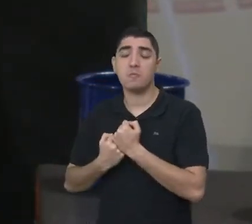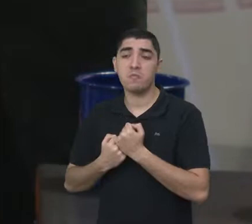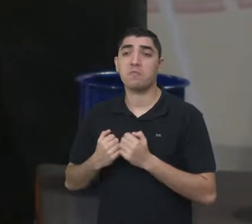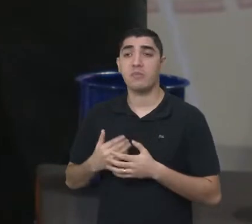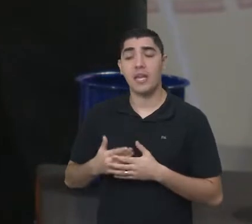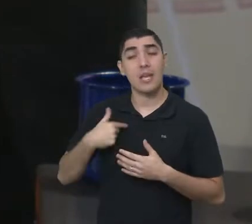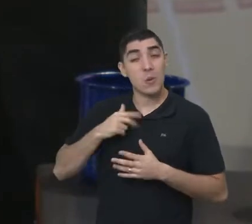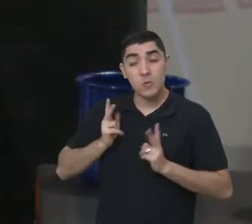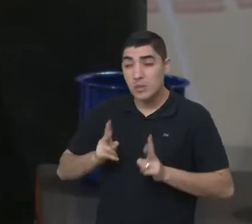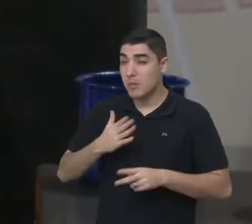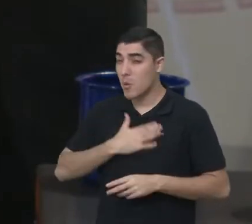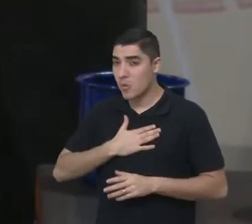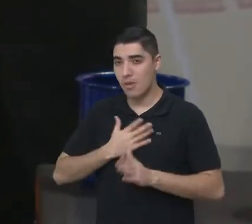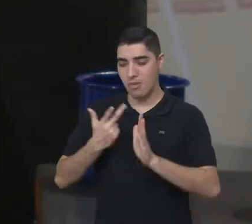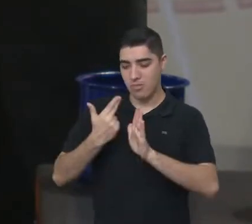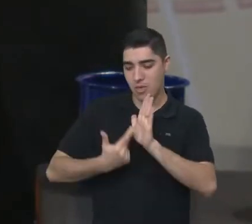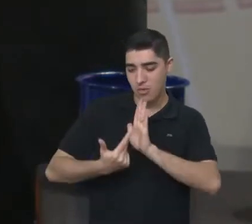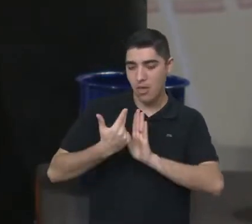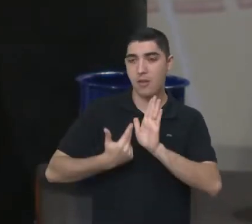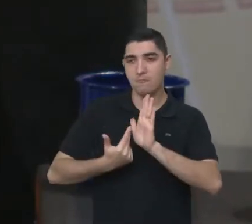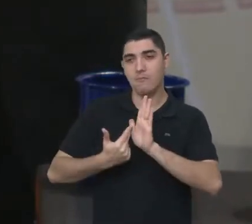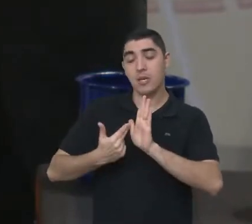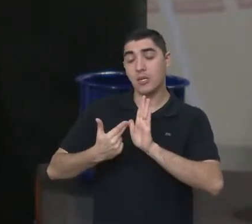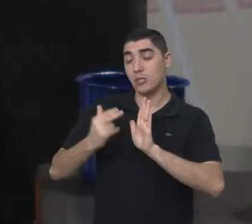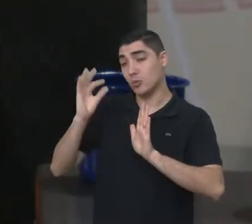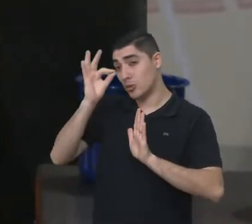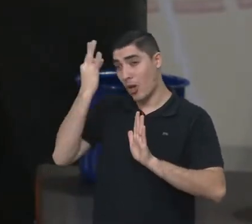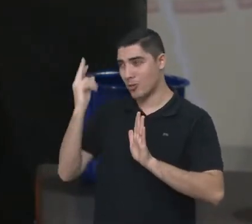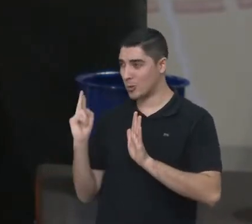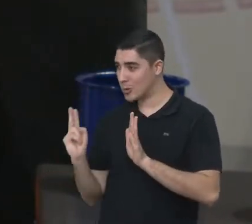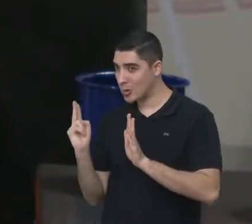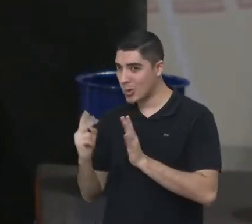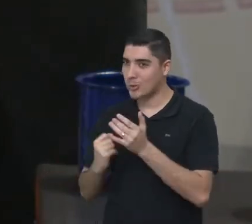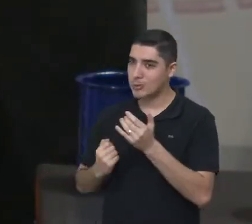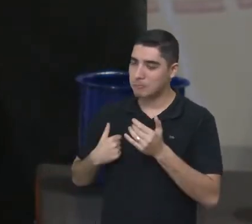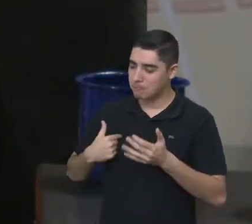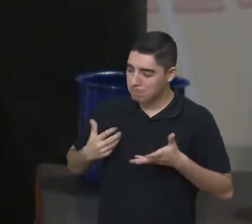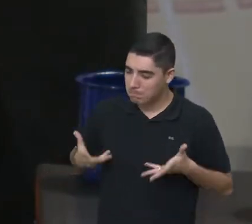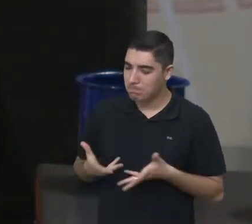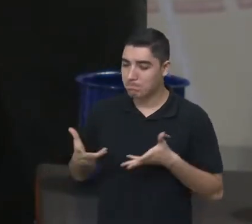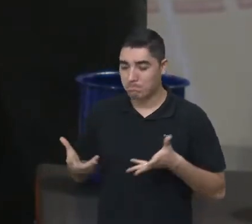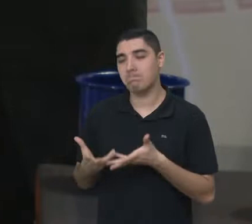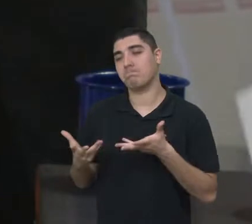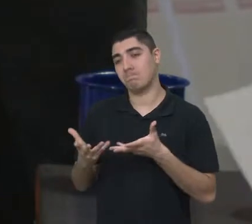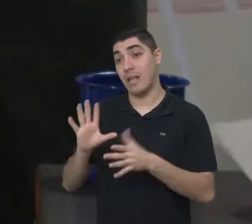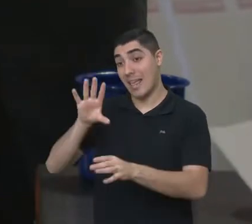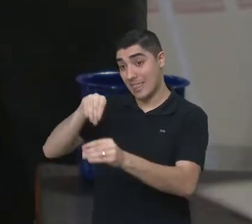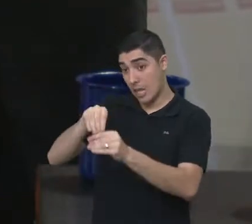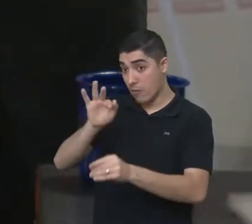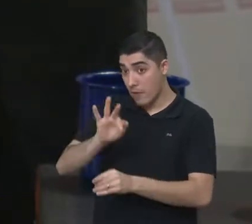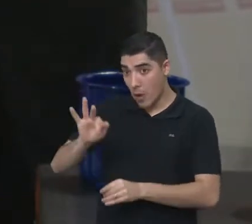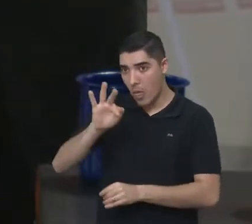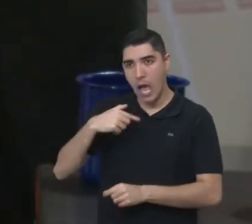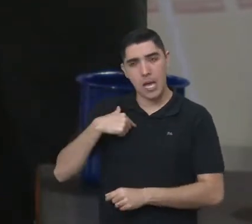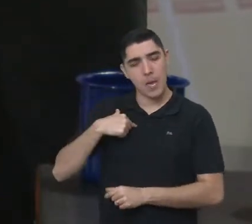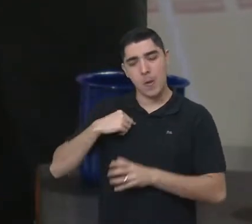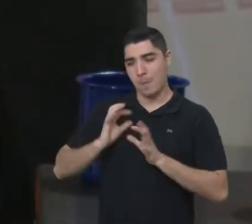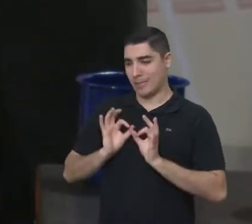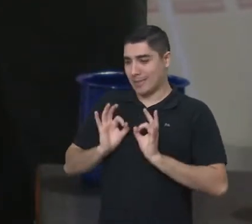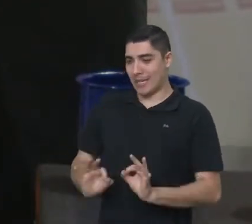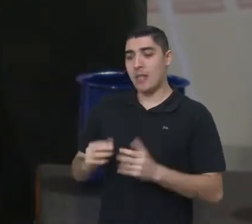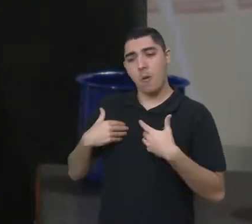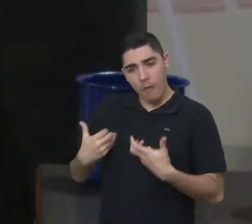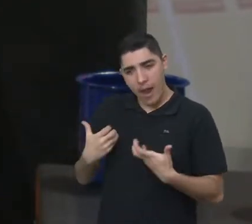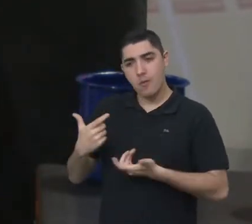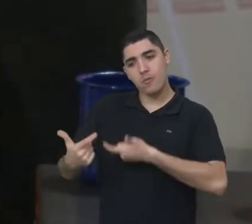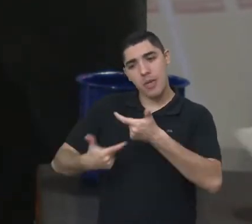sempre gostei de desenhar, sempre tive a sorte de meus pais incentivarem. E na faculdade eu passei a ter mais certeza ainda que eu